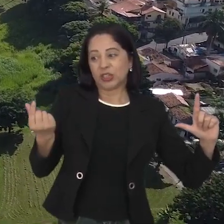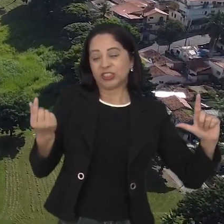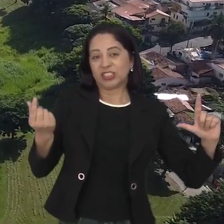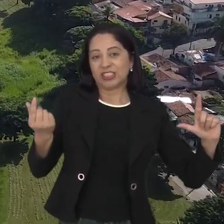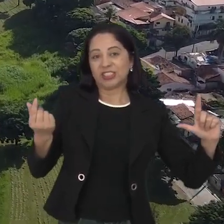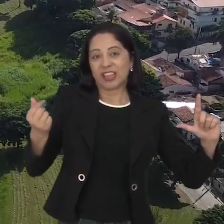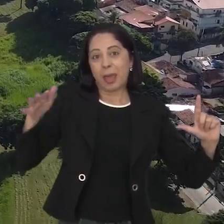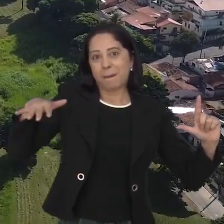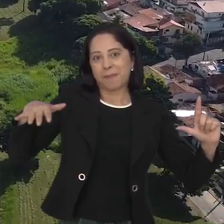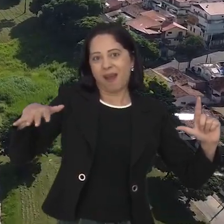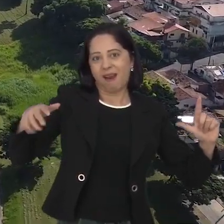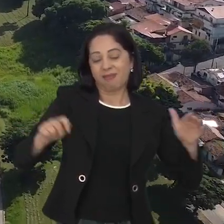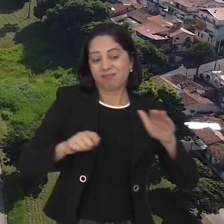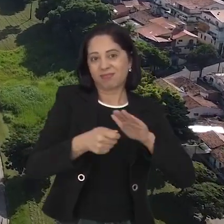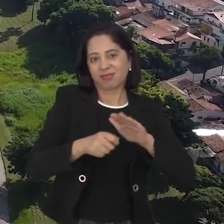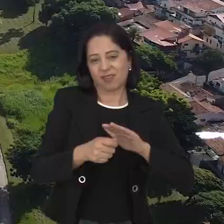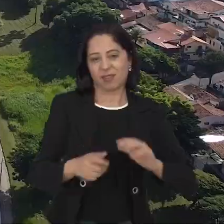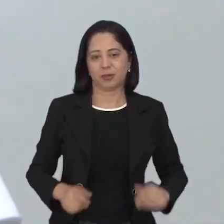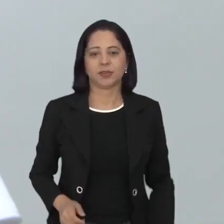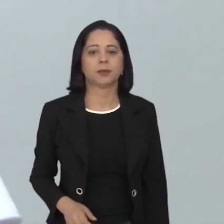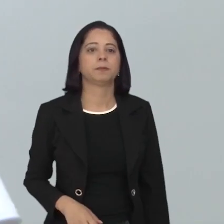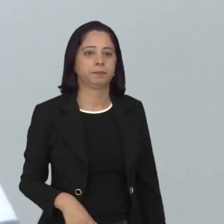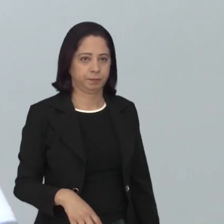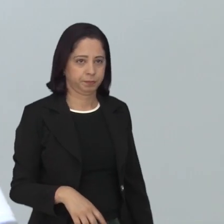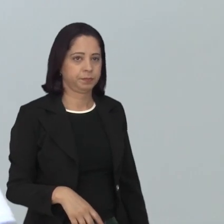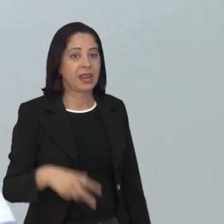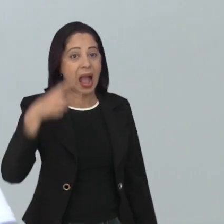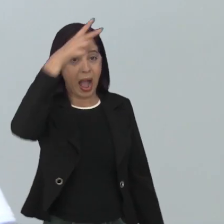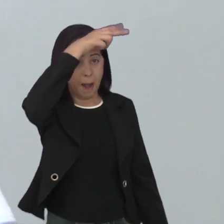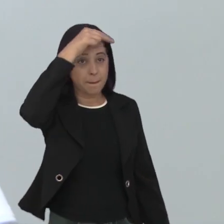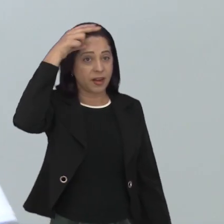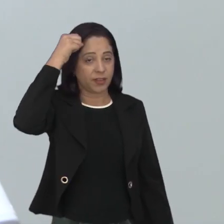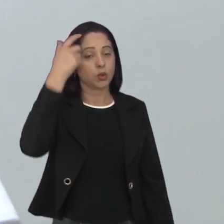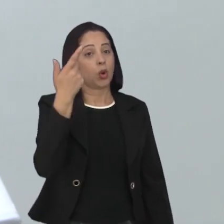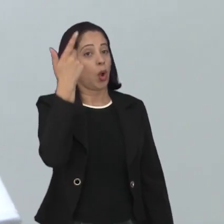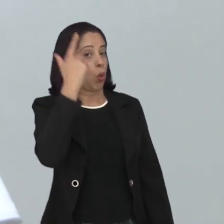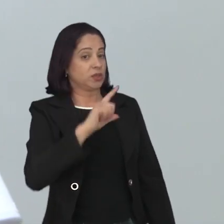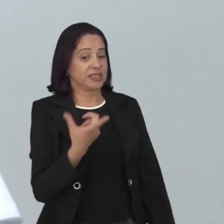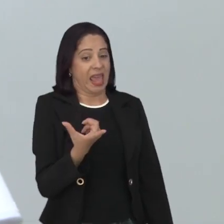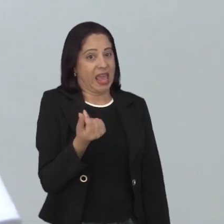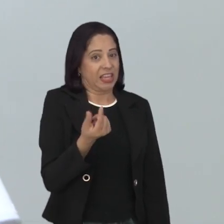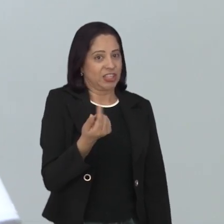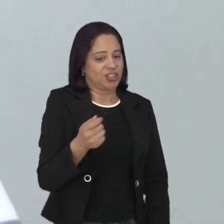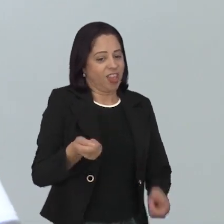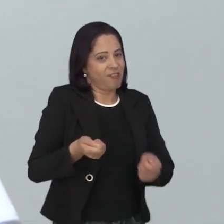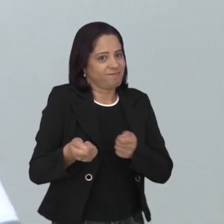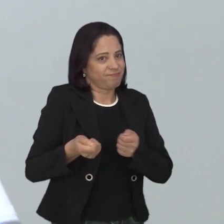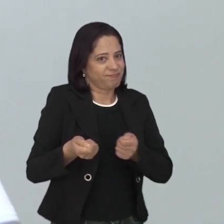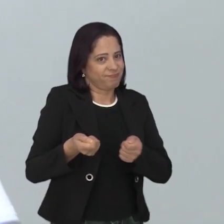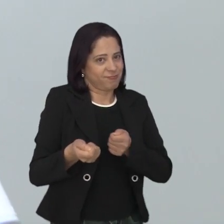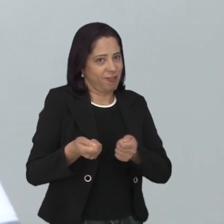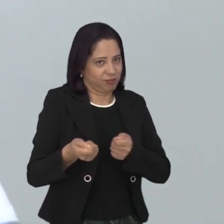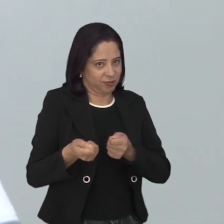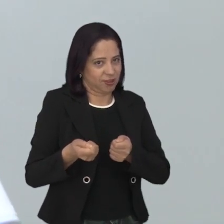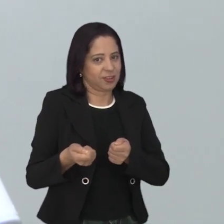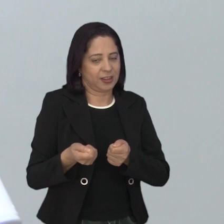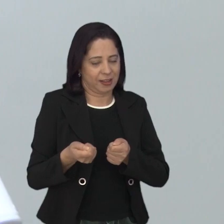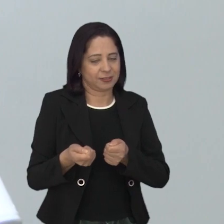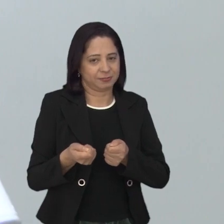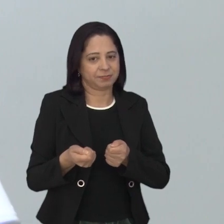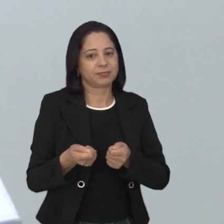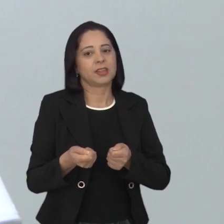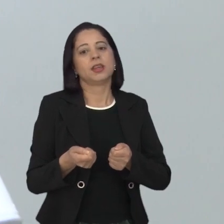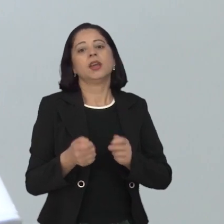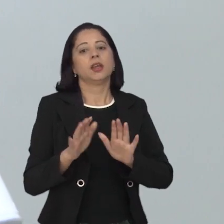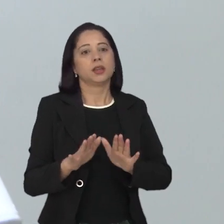ajudar em outras demandas da cidade a Prefeitura vai ter uma economia né então falando em economia de dinheiro público né